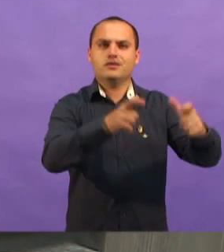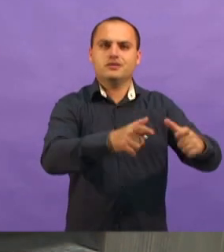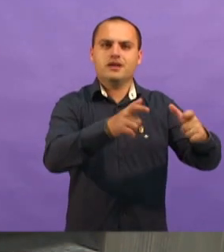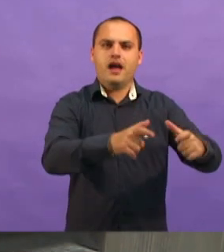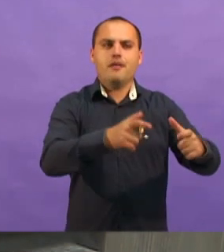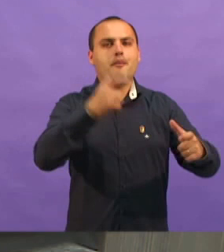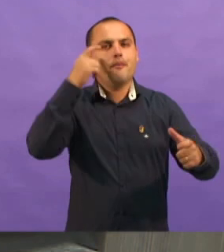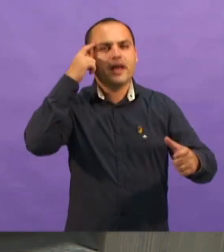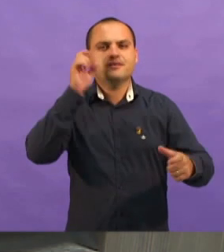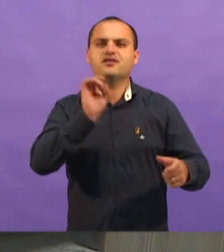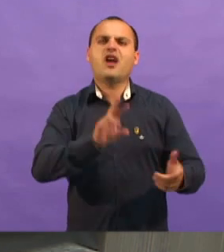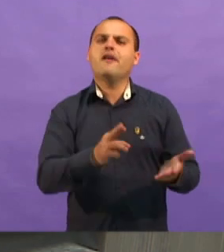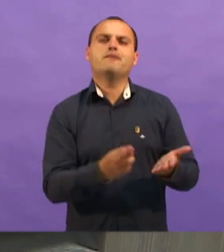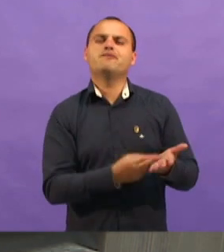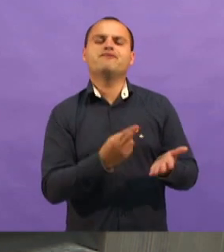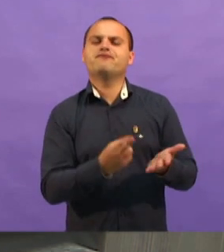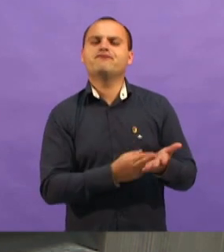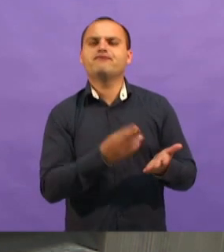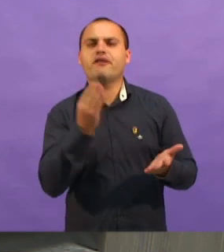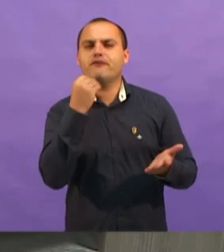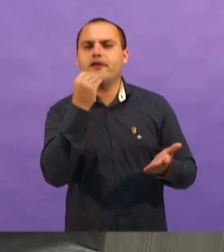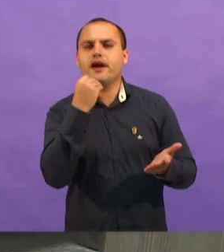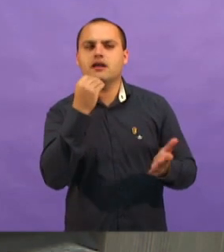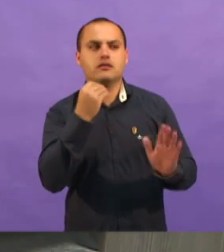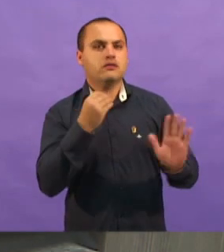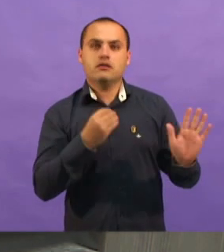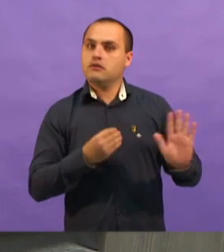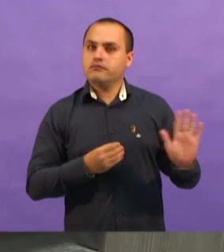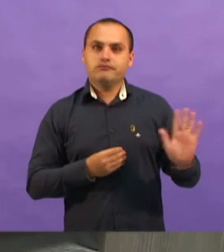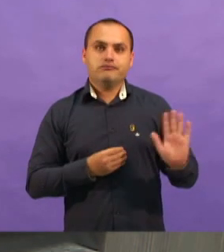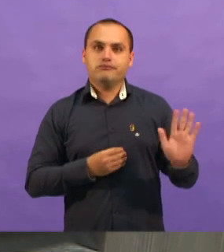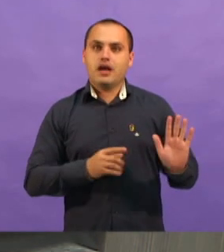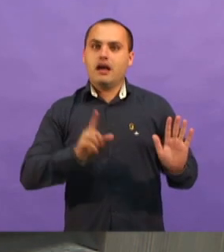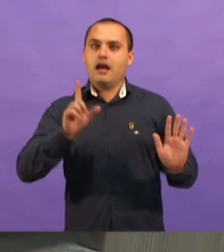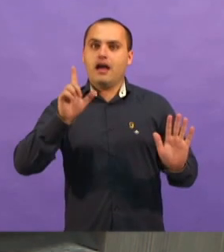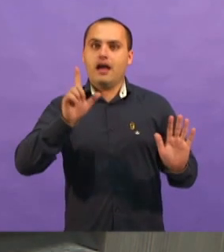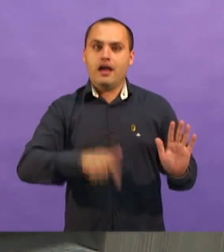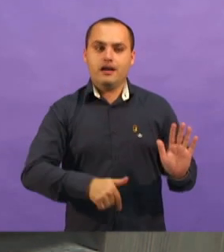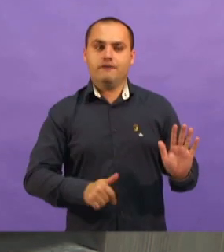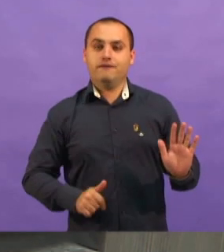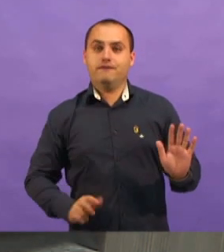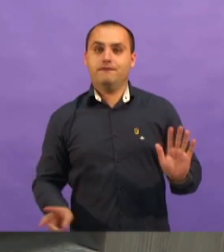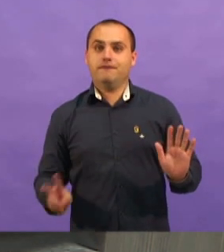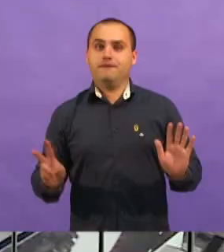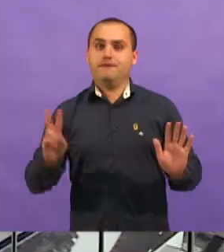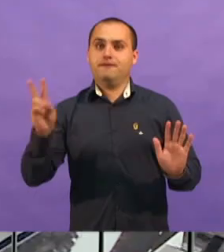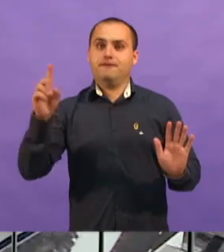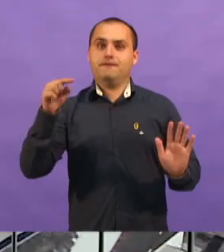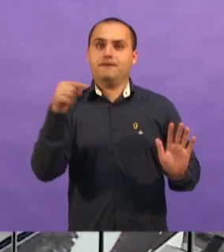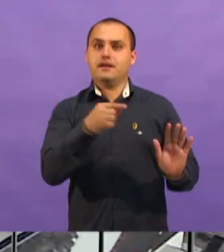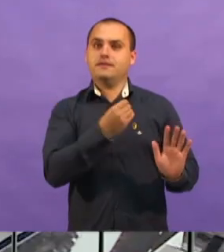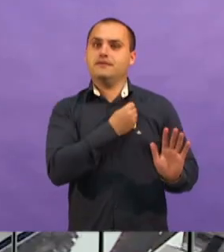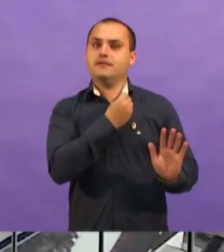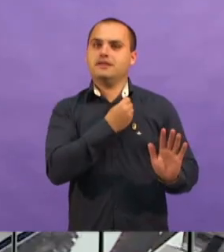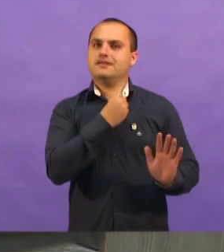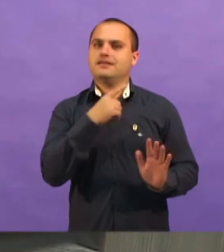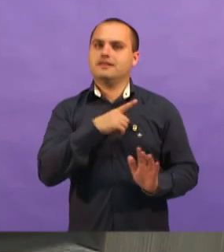né? E quando, no entanto, não. É algo muito favorável à vida. Hoje pode